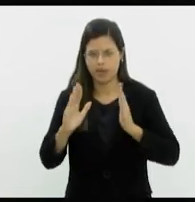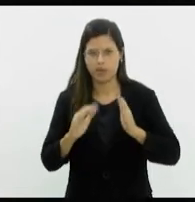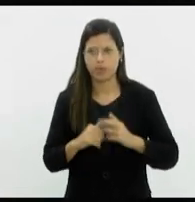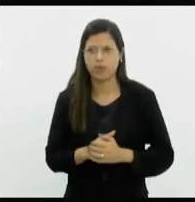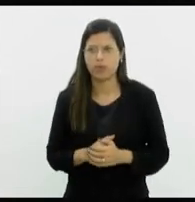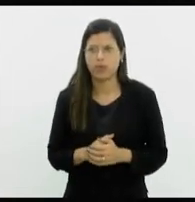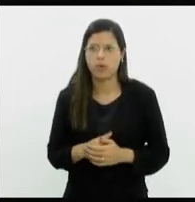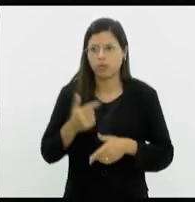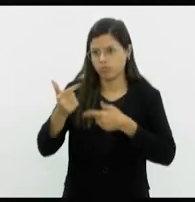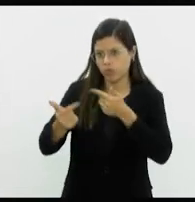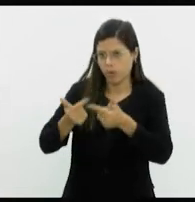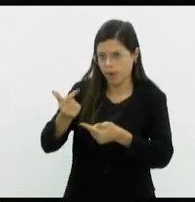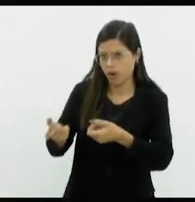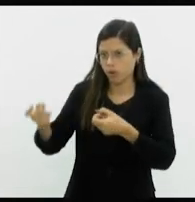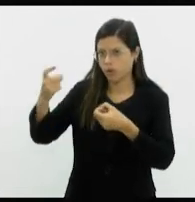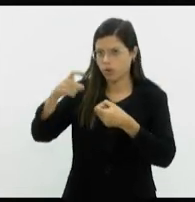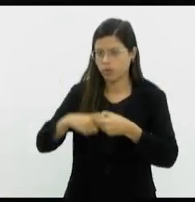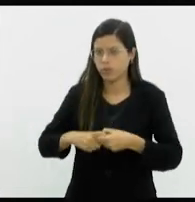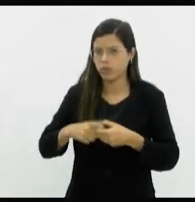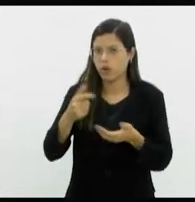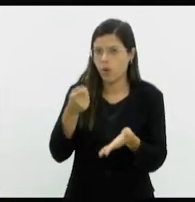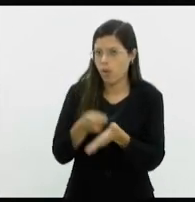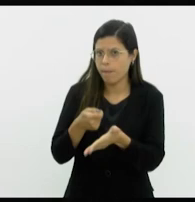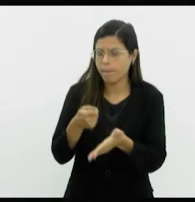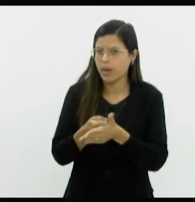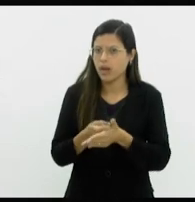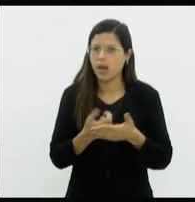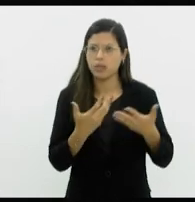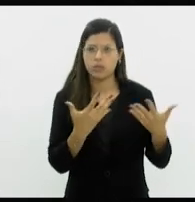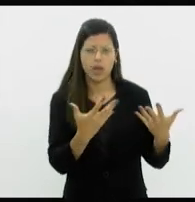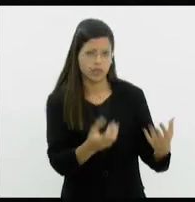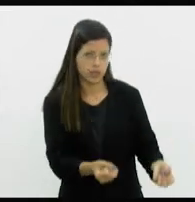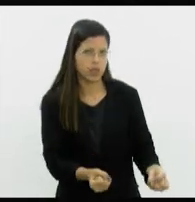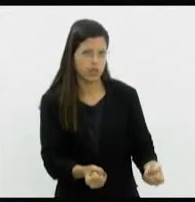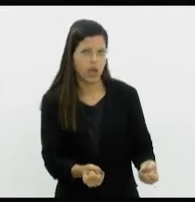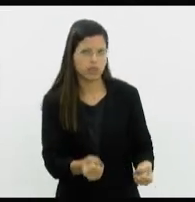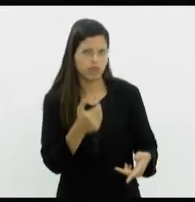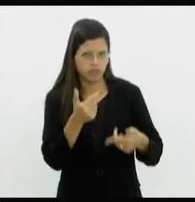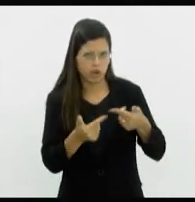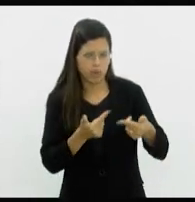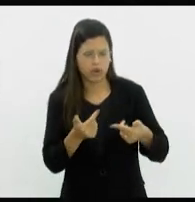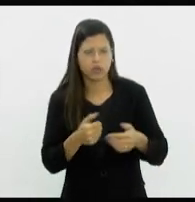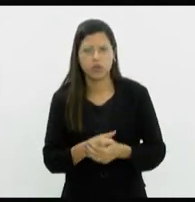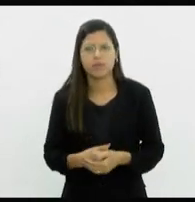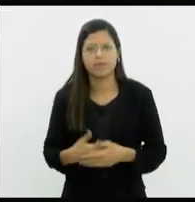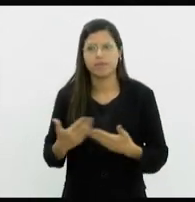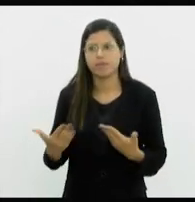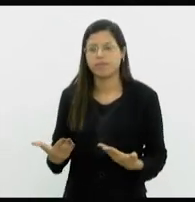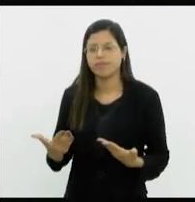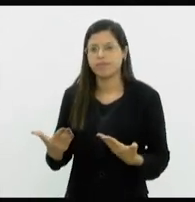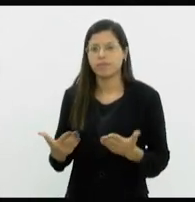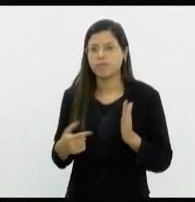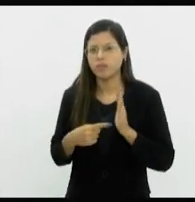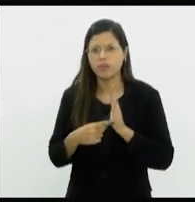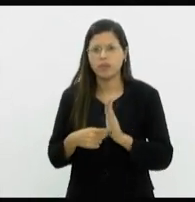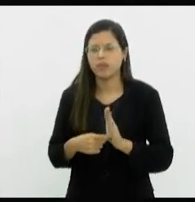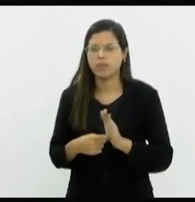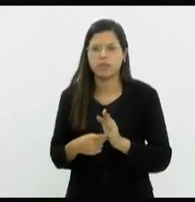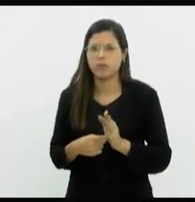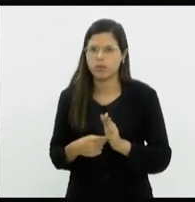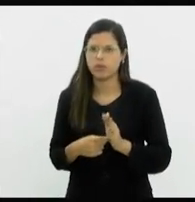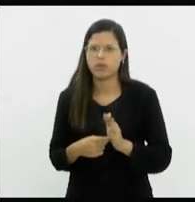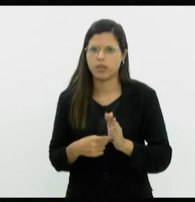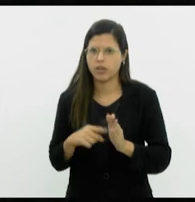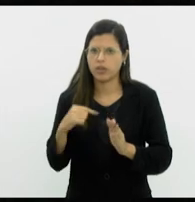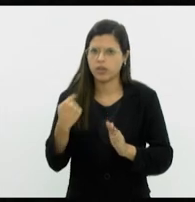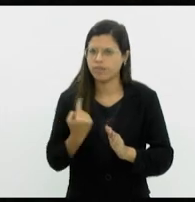os trabalhadores voltaram e eles foram obrigados a aceitar os trabalhadores. Então, fica aqui a nossa indignação